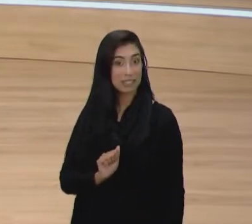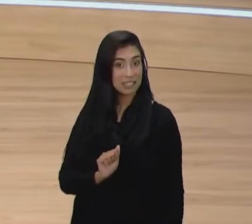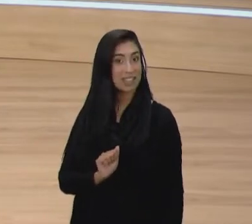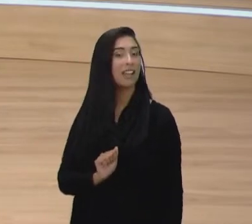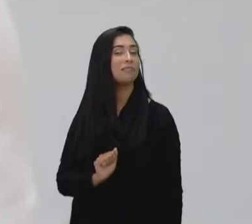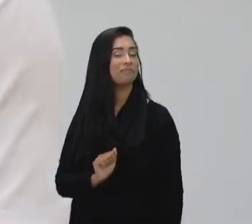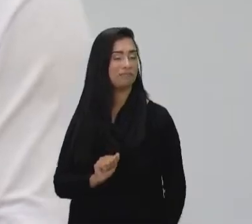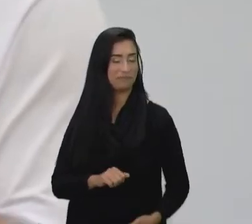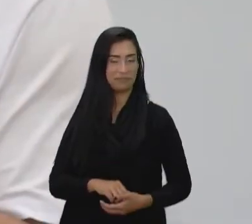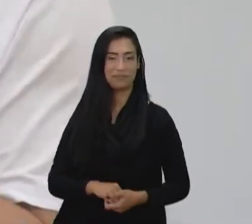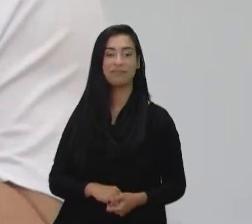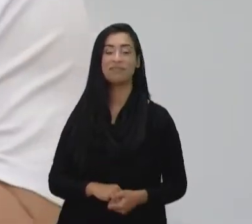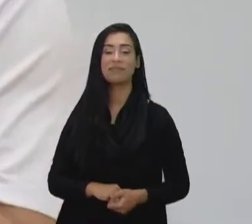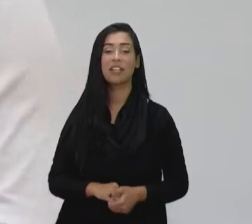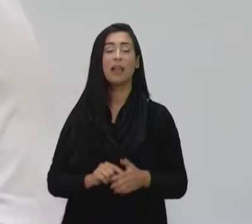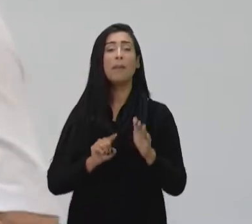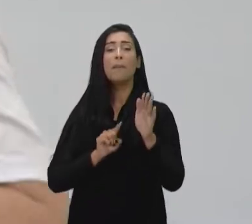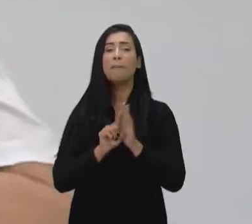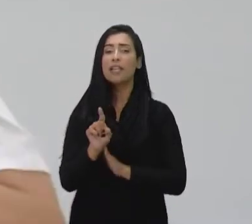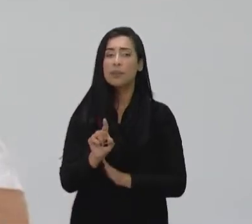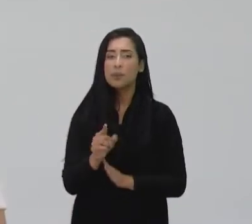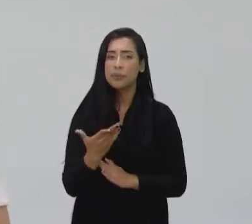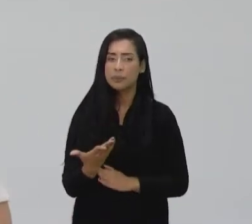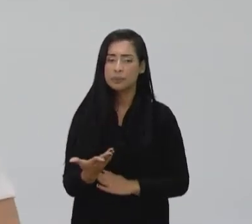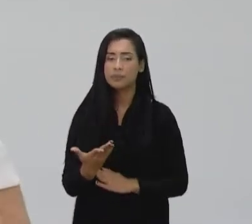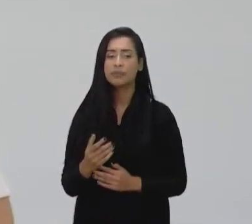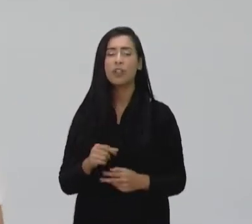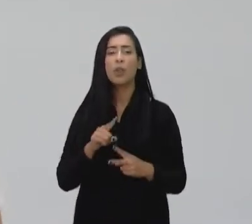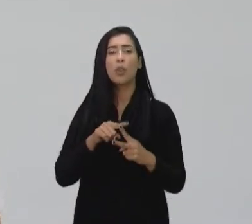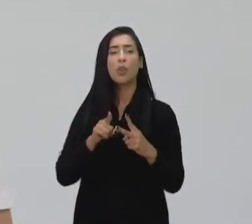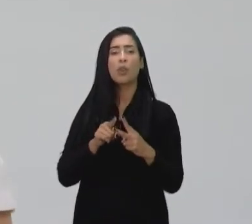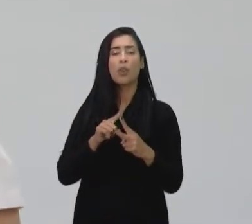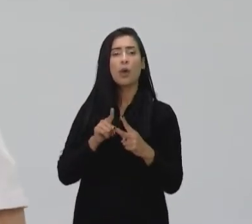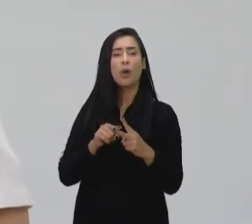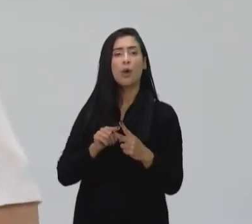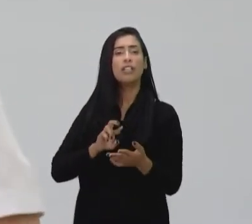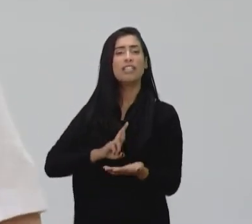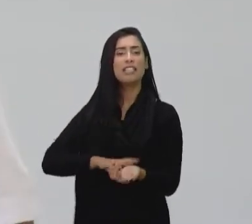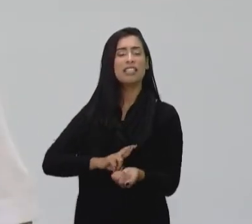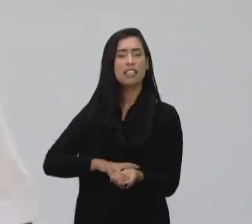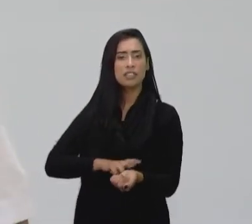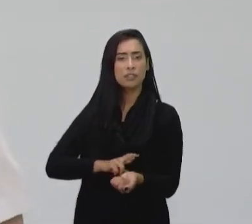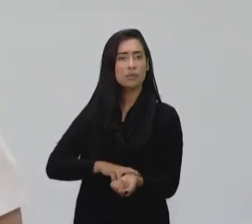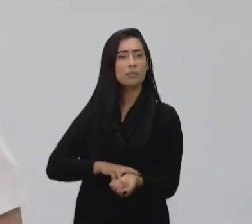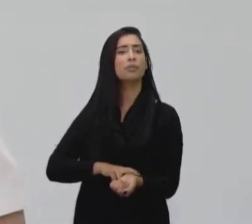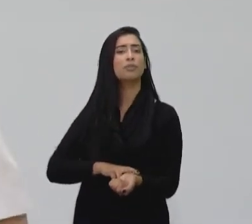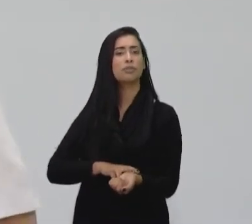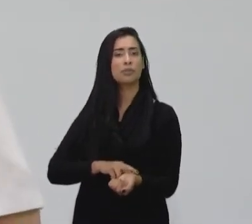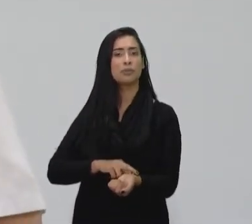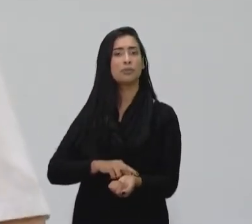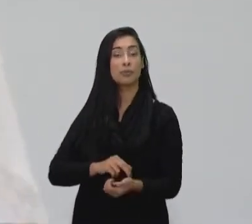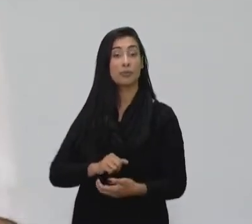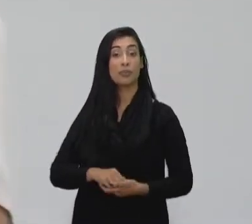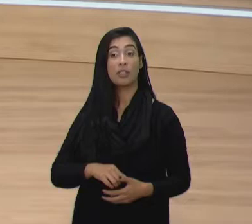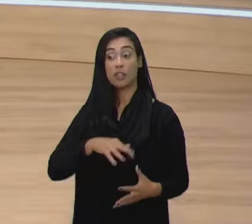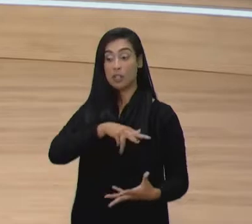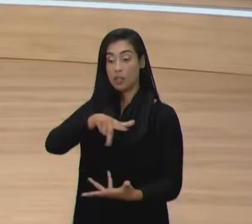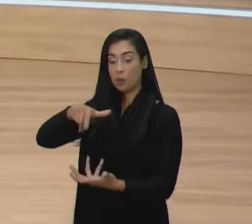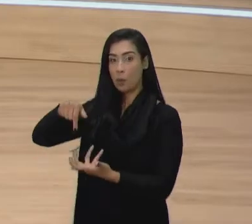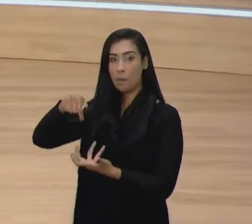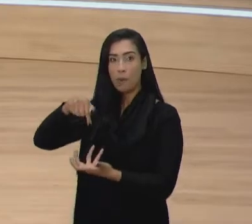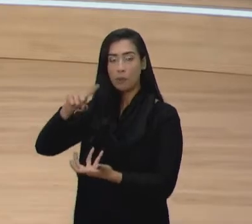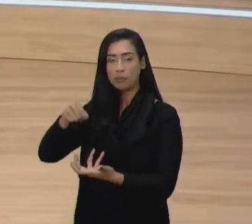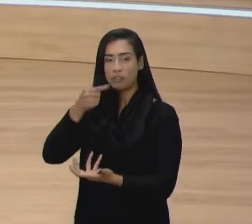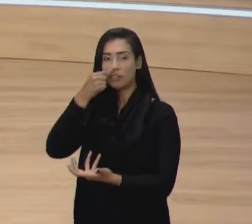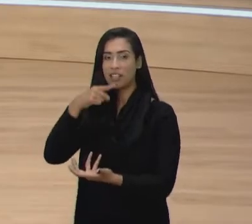foge um pouquinho da salsa também. Quais os dois ritmos mais conhecidos no mundo? Vocês sabem dizer? Será que a salsa é um